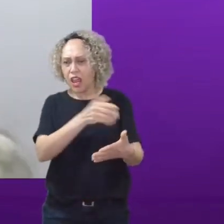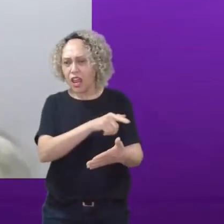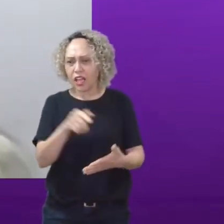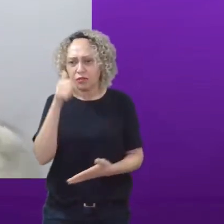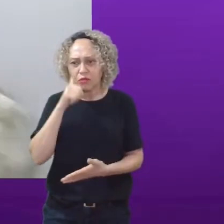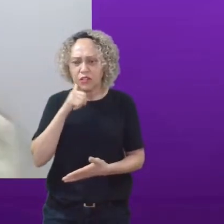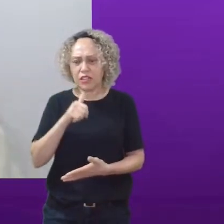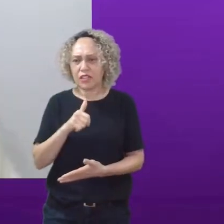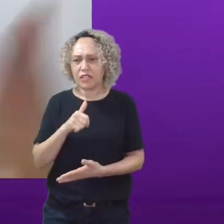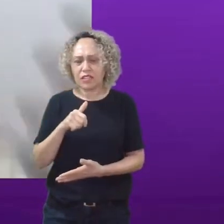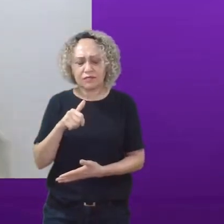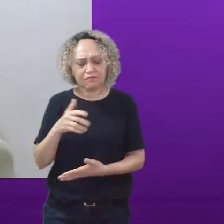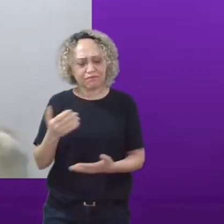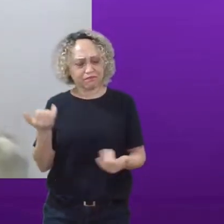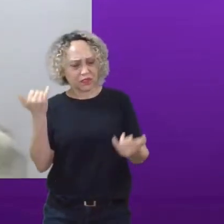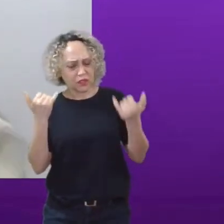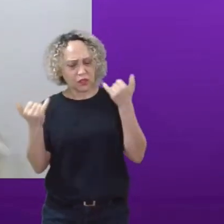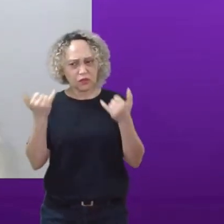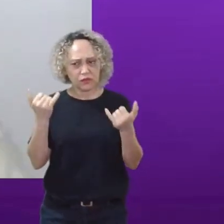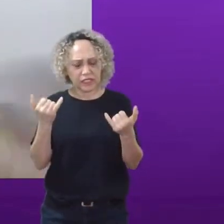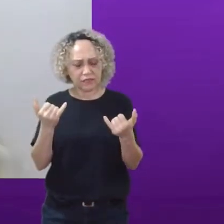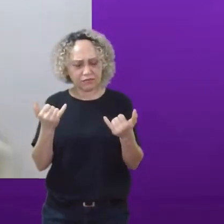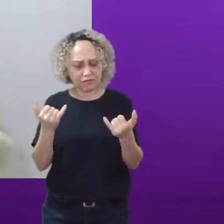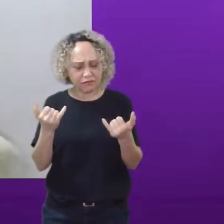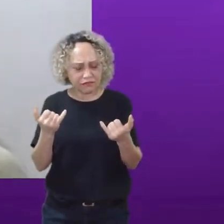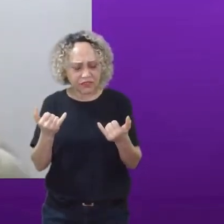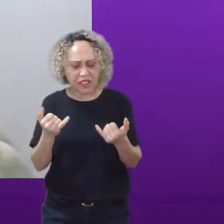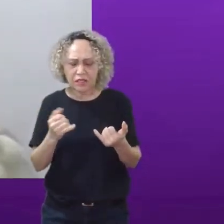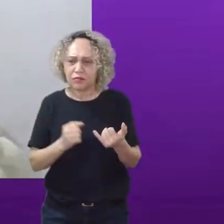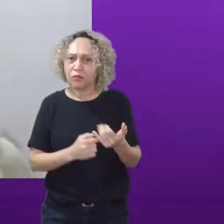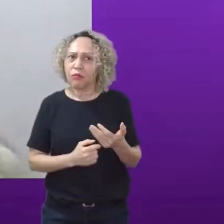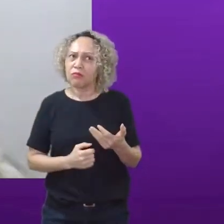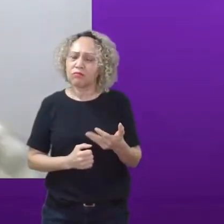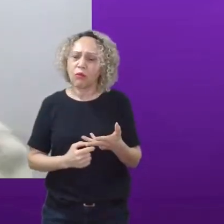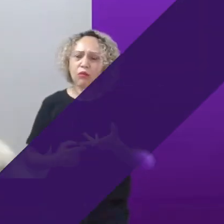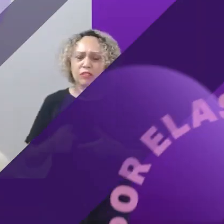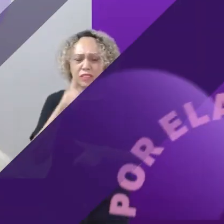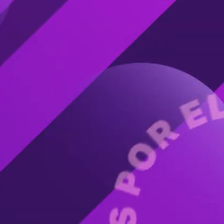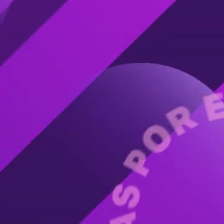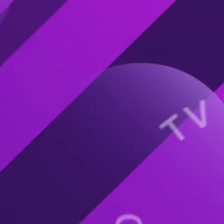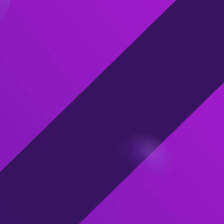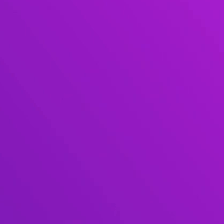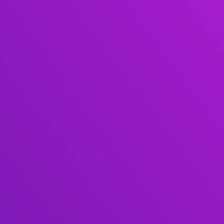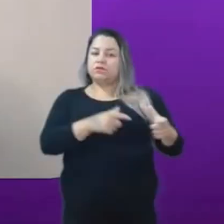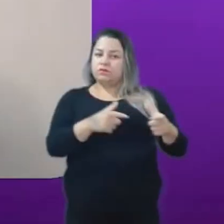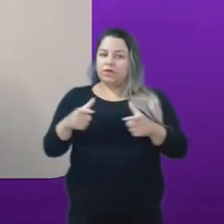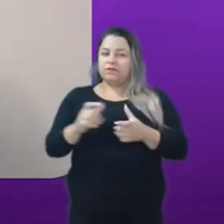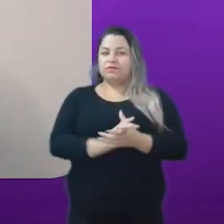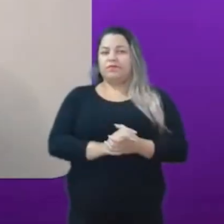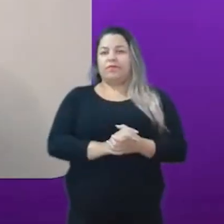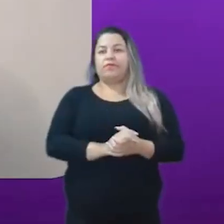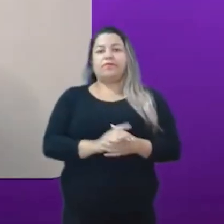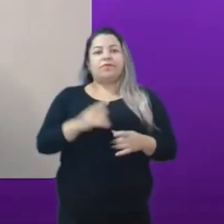tão fortes, boa parte das vezes apagadas, boa parte das vezes não reconhecidas, mas fundamentais. Porque eu acredito